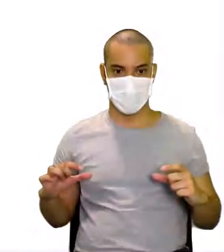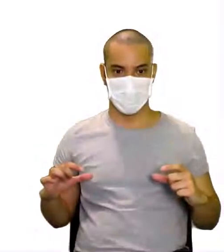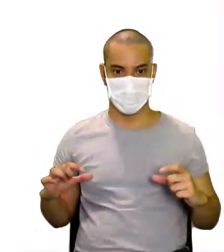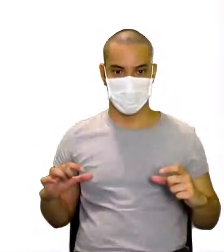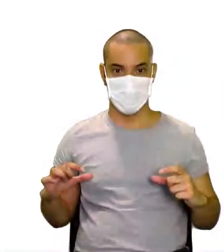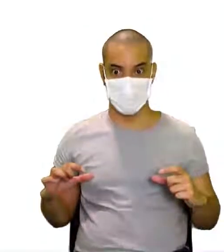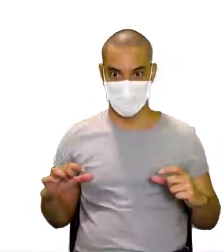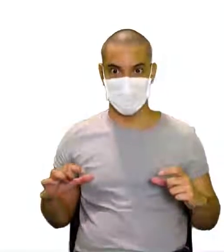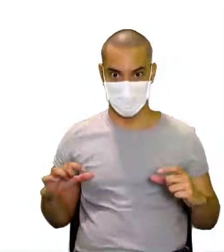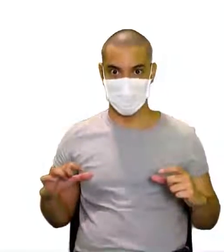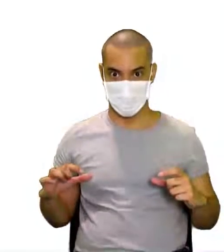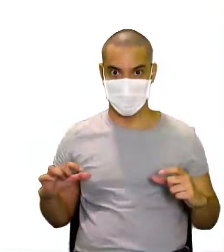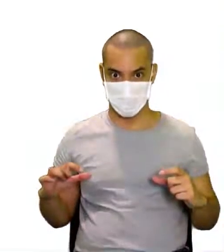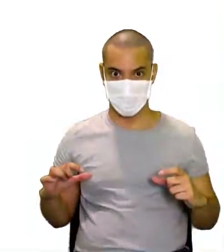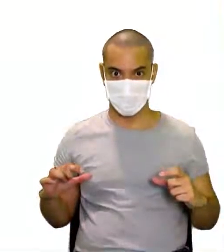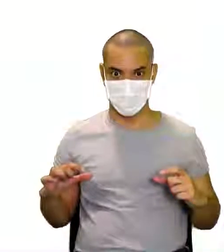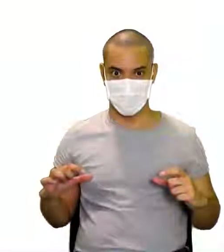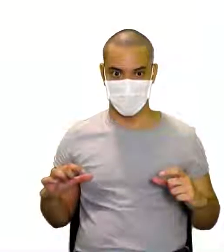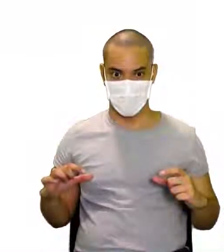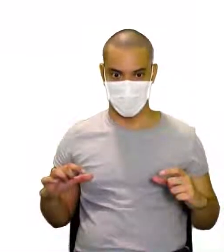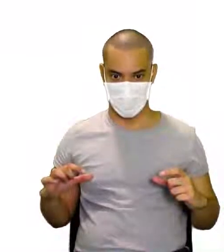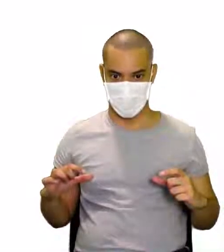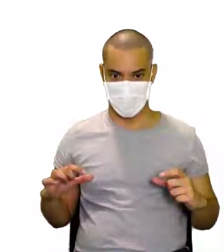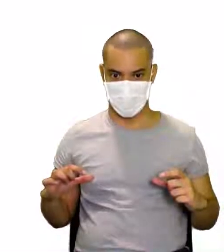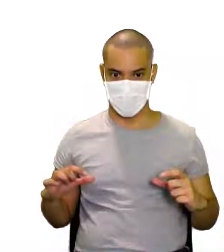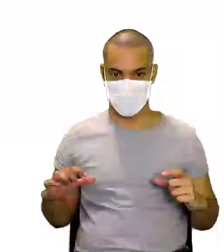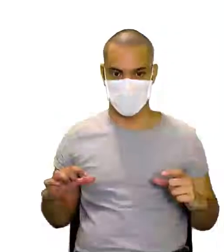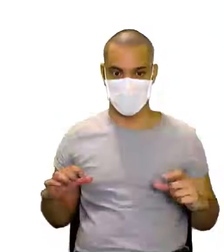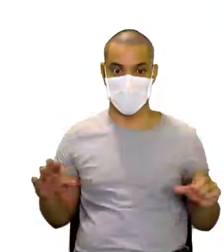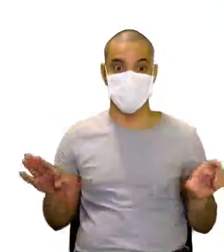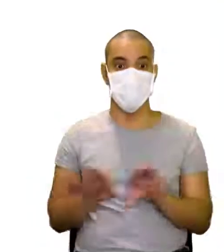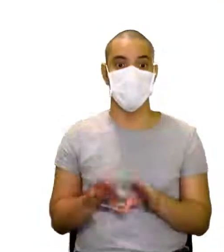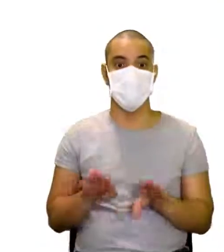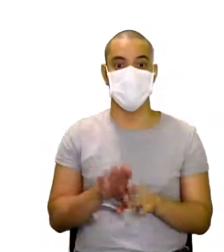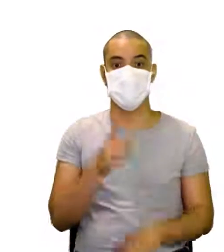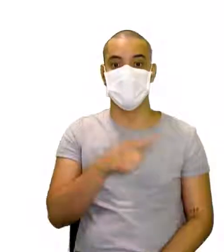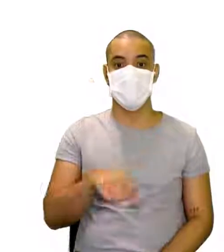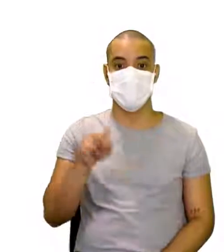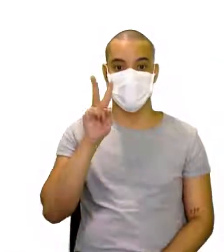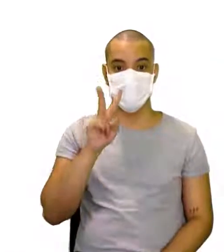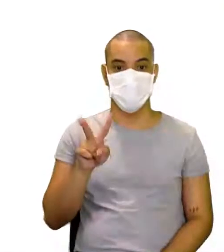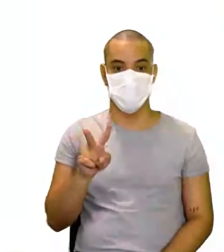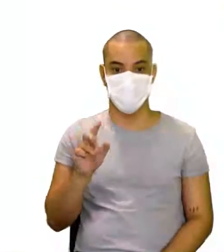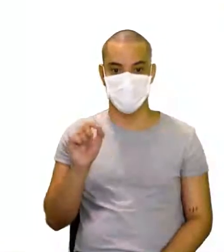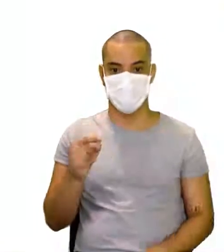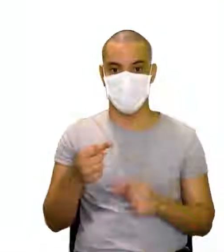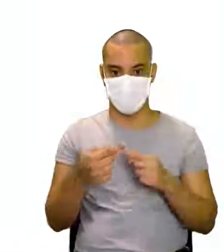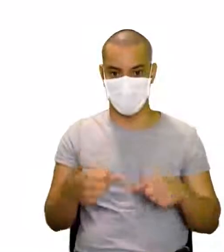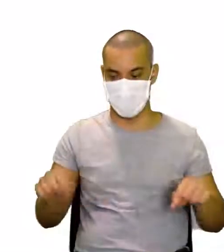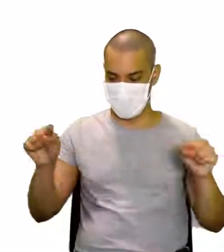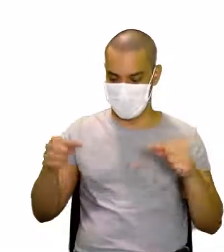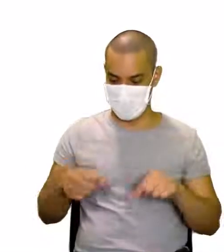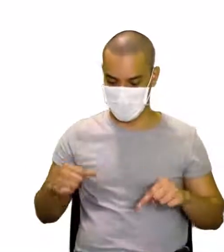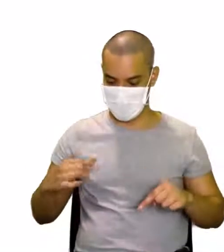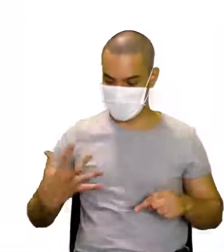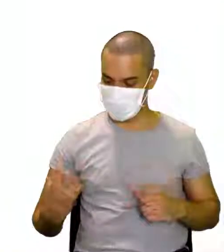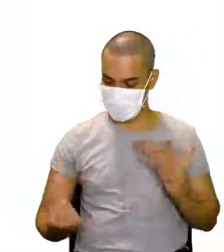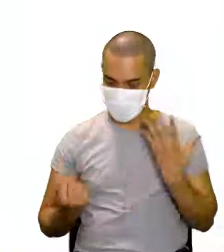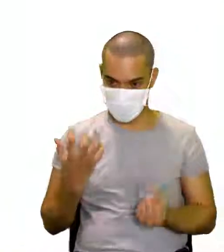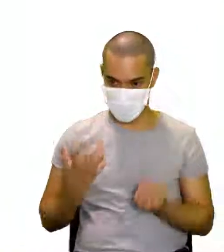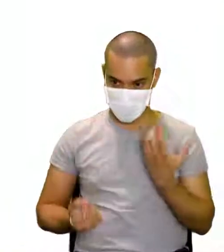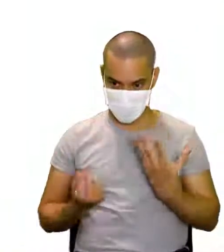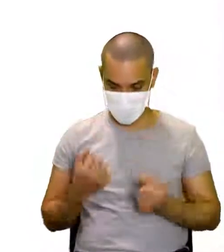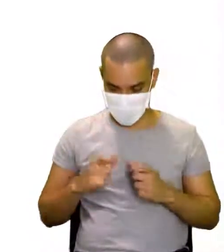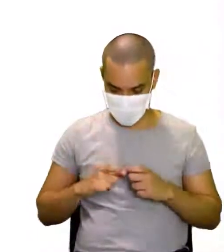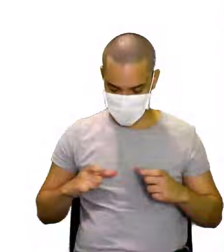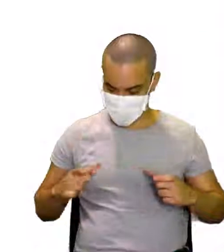nessas regiões aqui, ok? E aqui vocês podem ver, ó, as linhazinhas se formando aqui, ó. Então, nós podemos